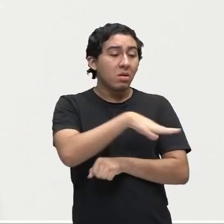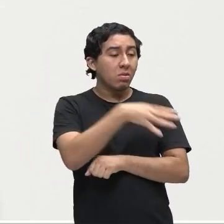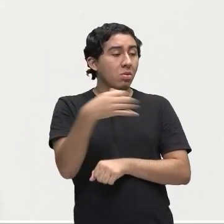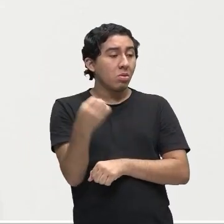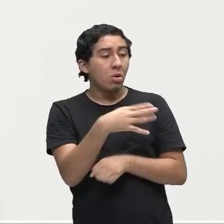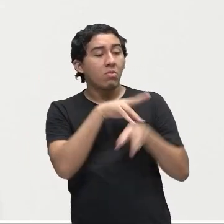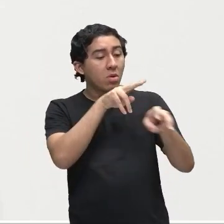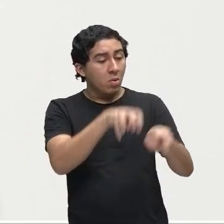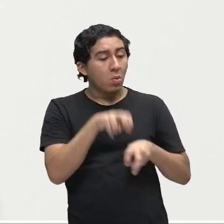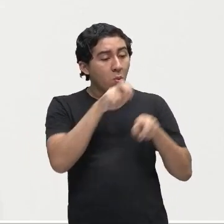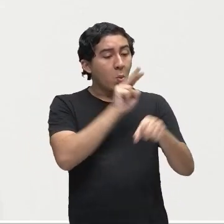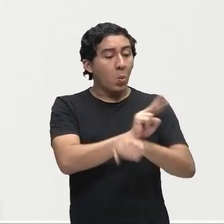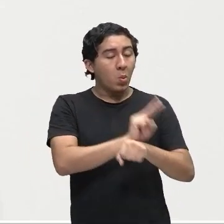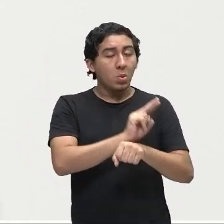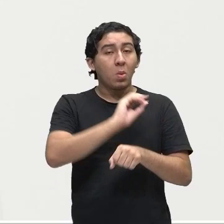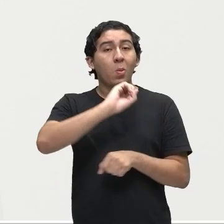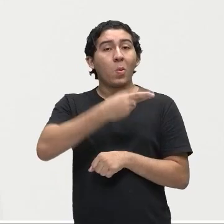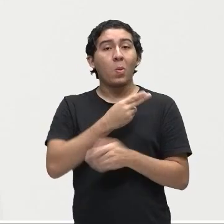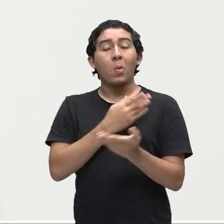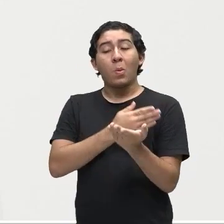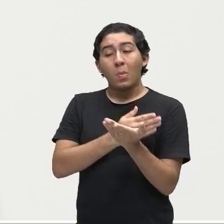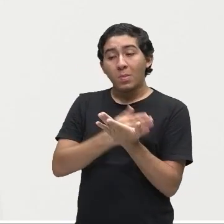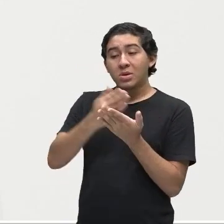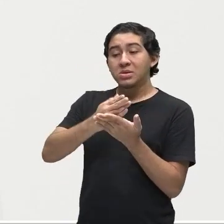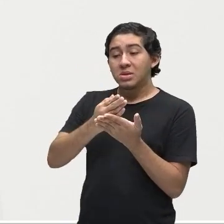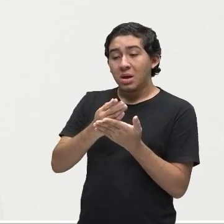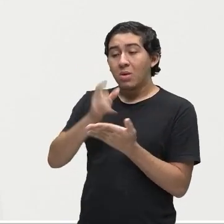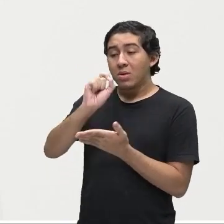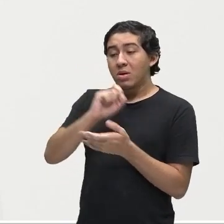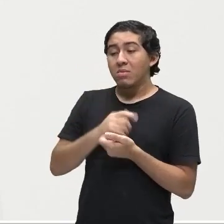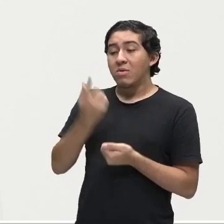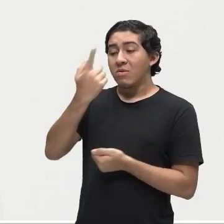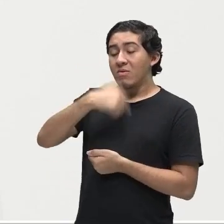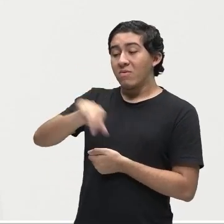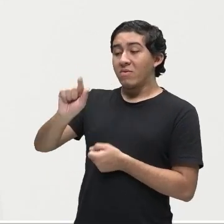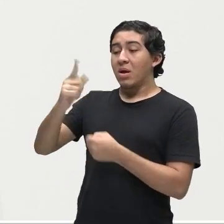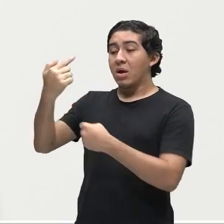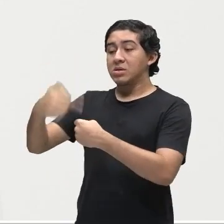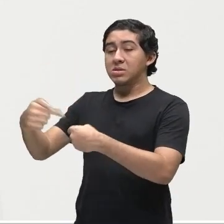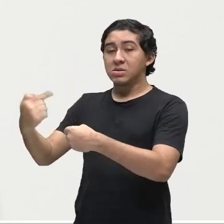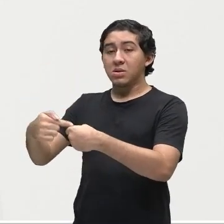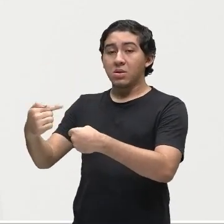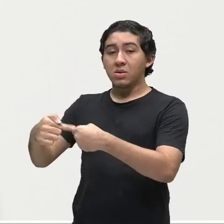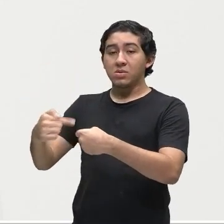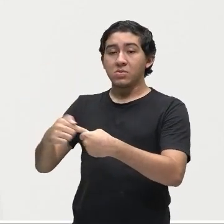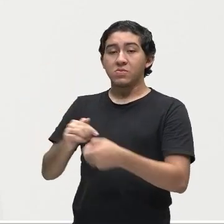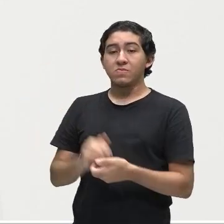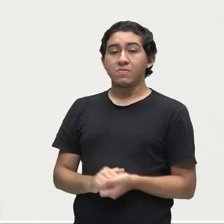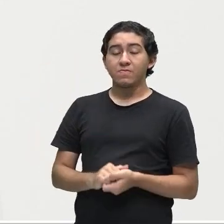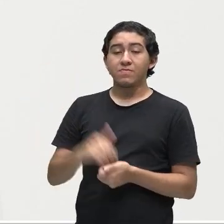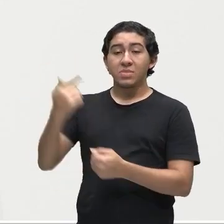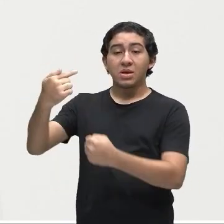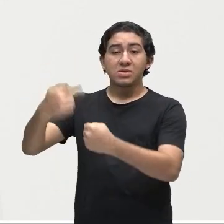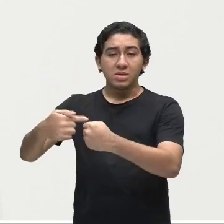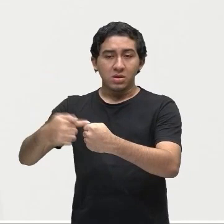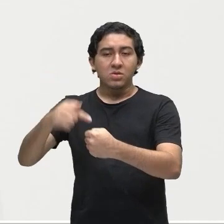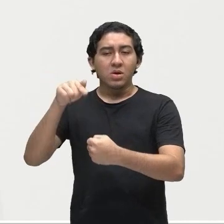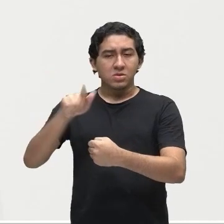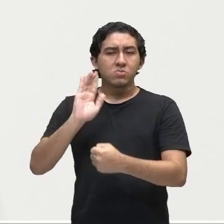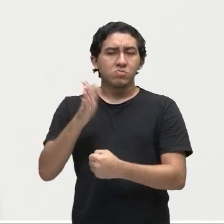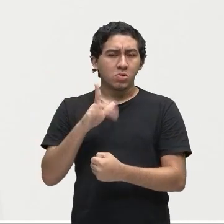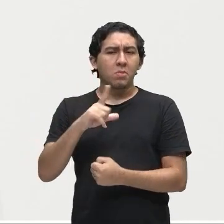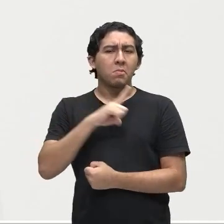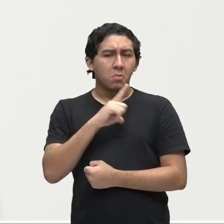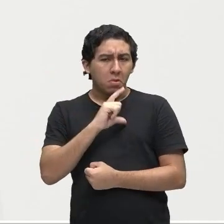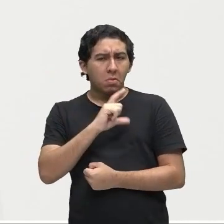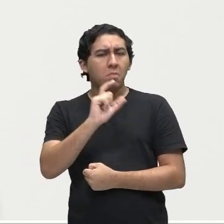ou então começar a migrar para as cidades. Essas cidades que já são seguras,